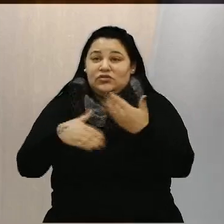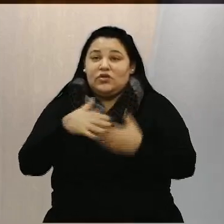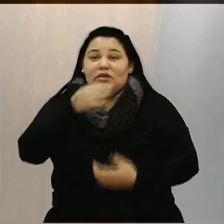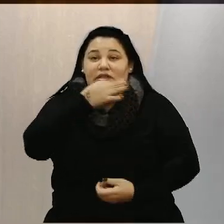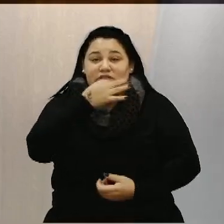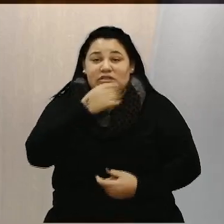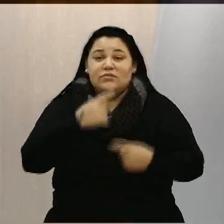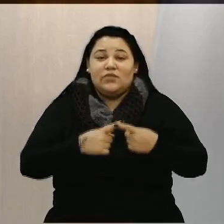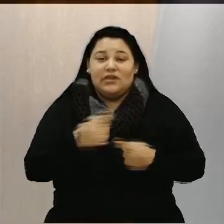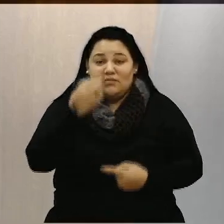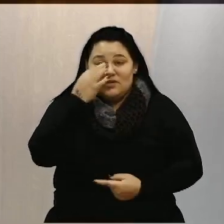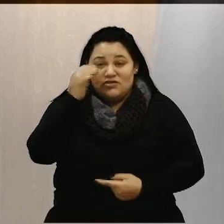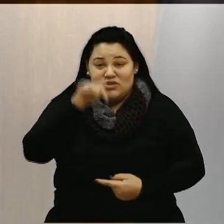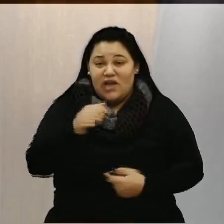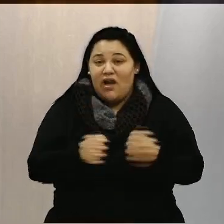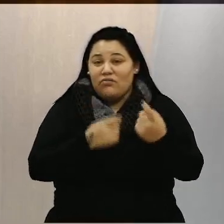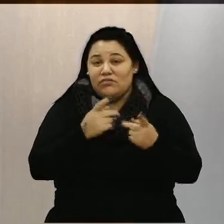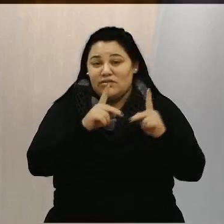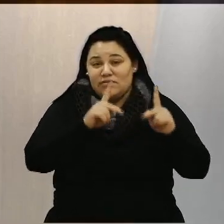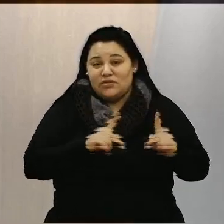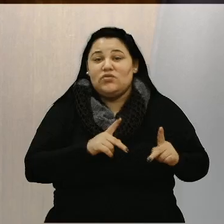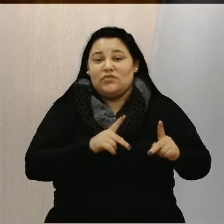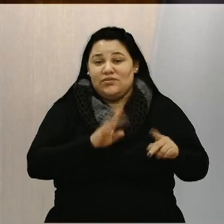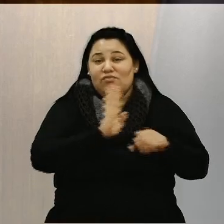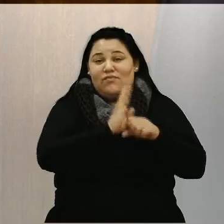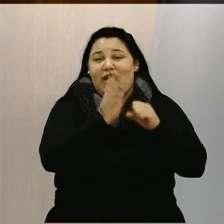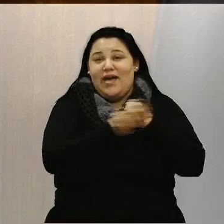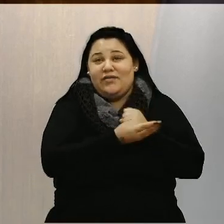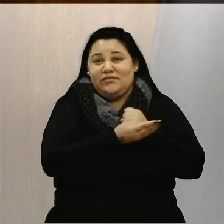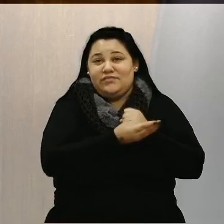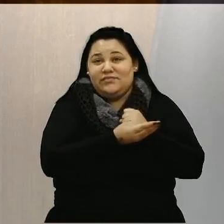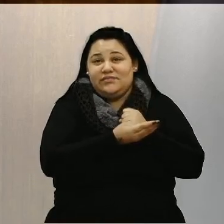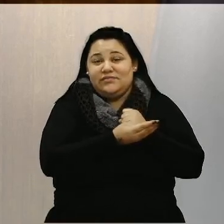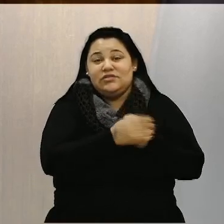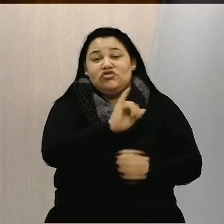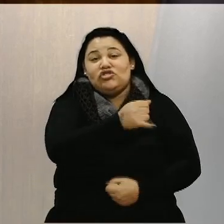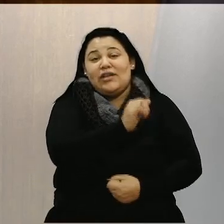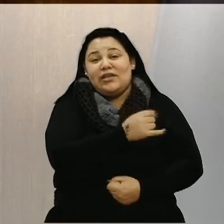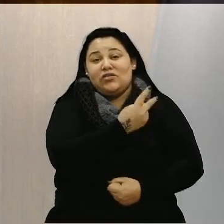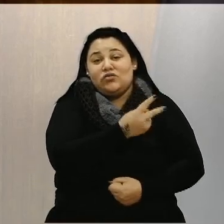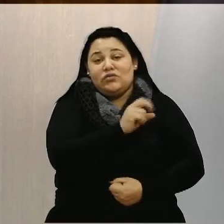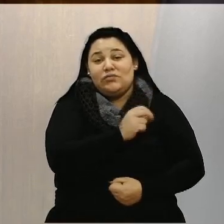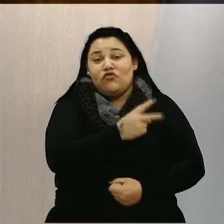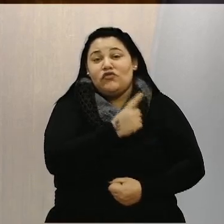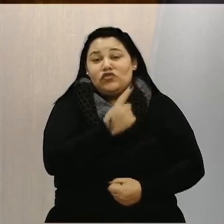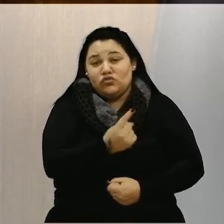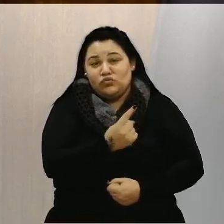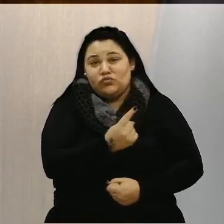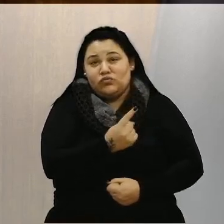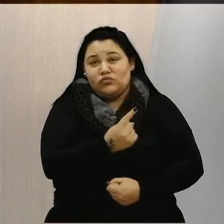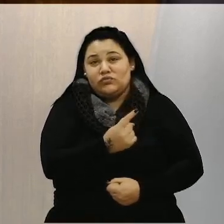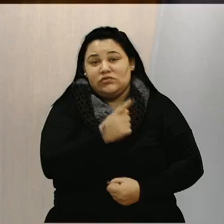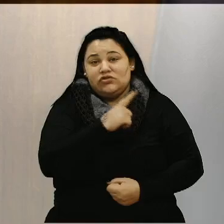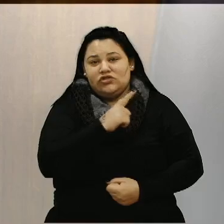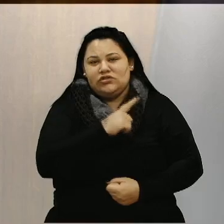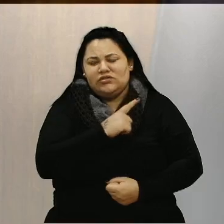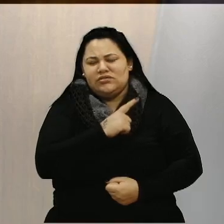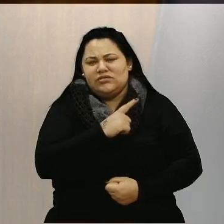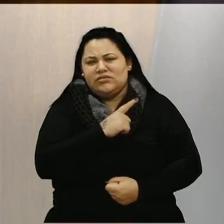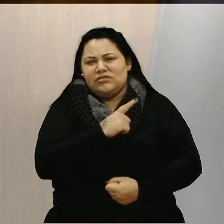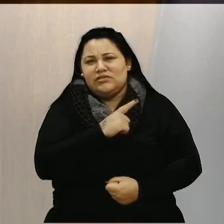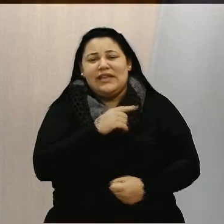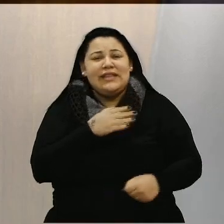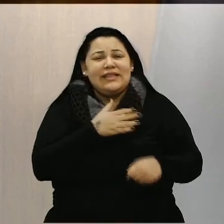vieram aqui algumas pessoas do Planalto, em janeiro de 2021, quando eu tinha assumido uns dias ali, eu